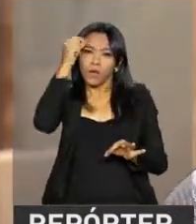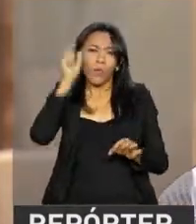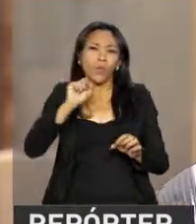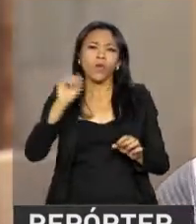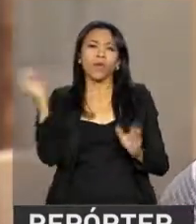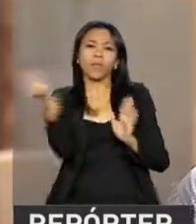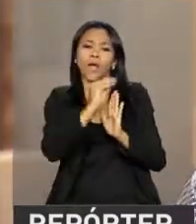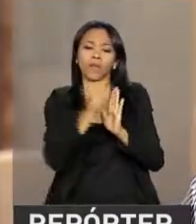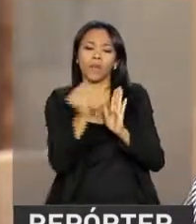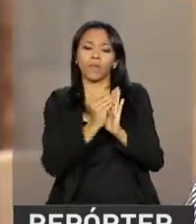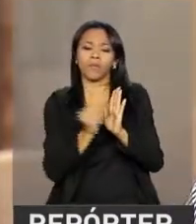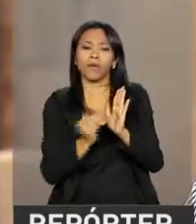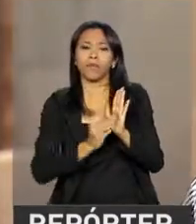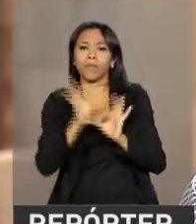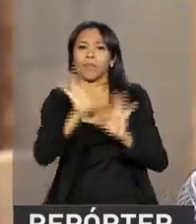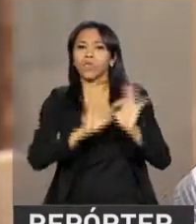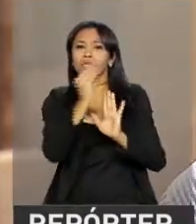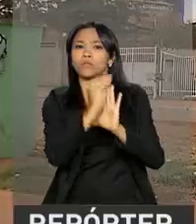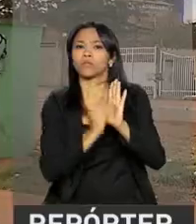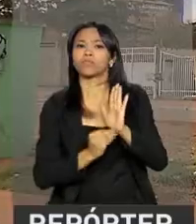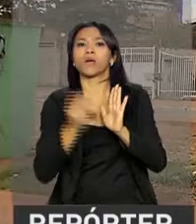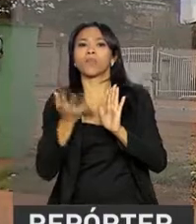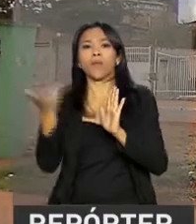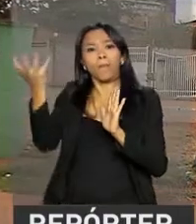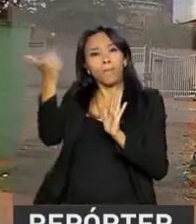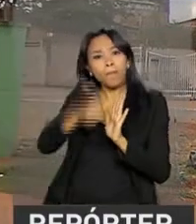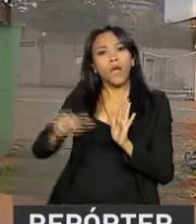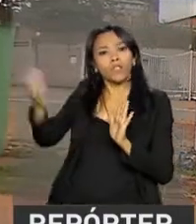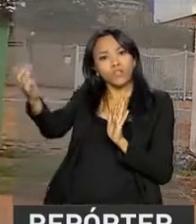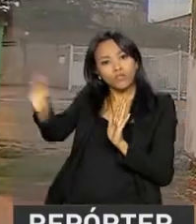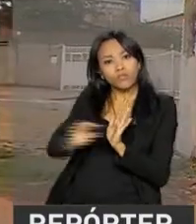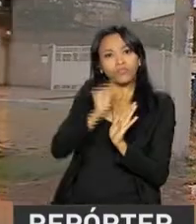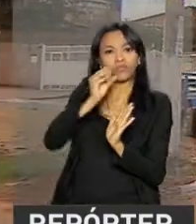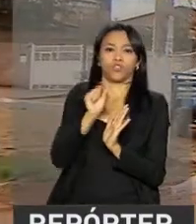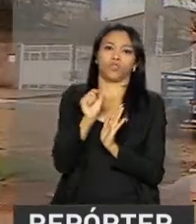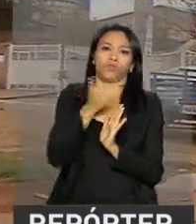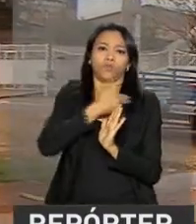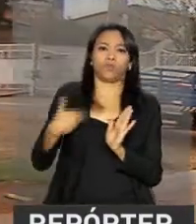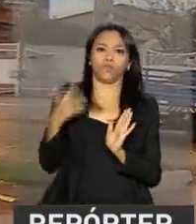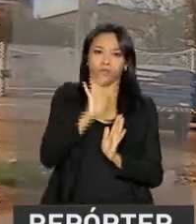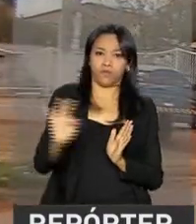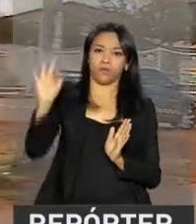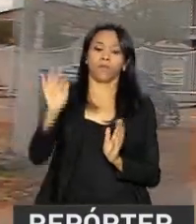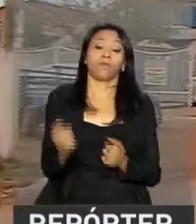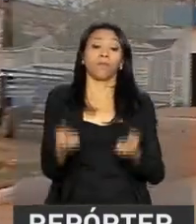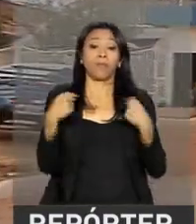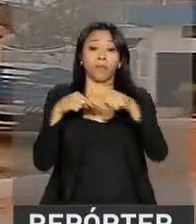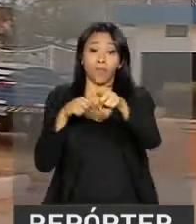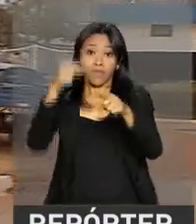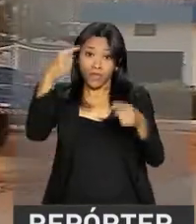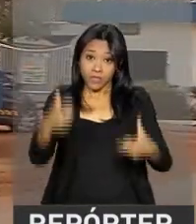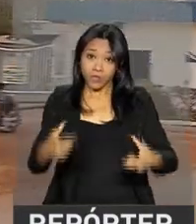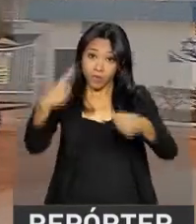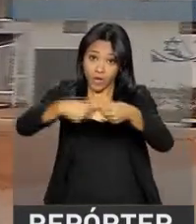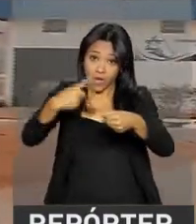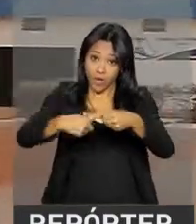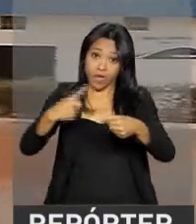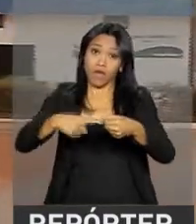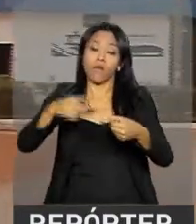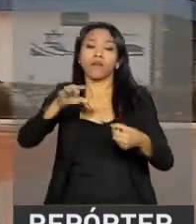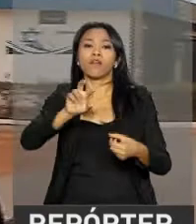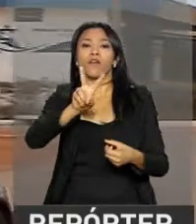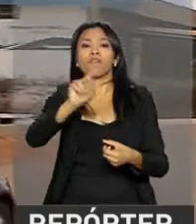buscar mais ainda junto ao governo federal o investimento nas obras aqui em valparaíso é de cerca de 7 milhões de